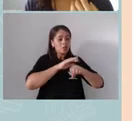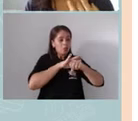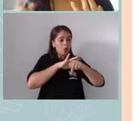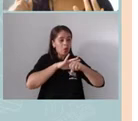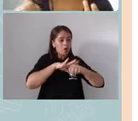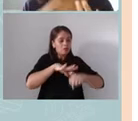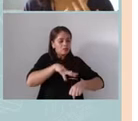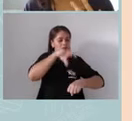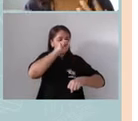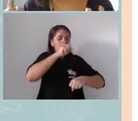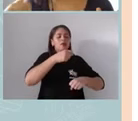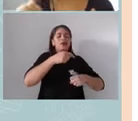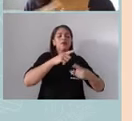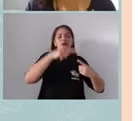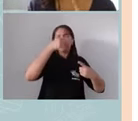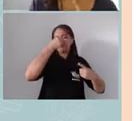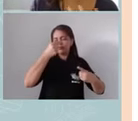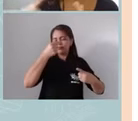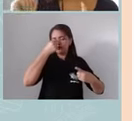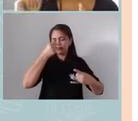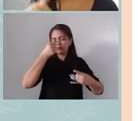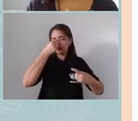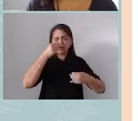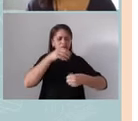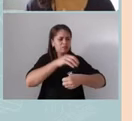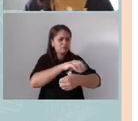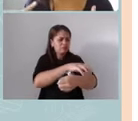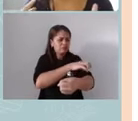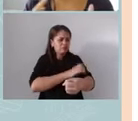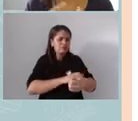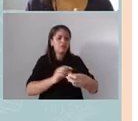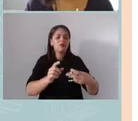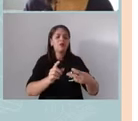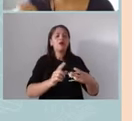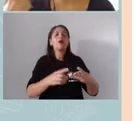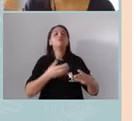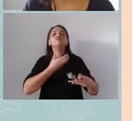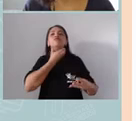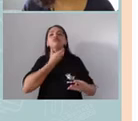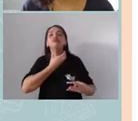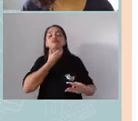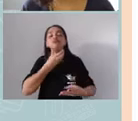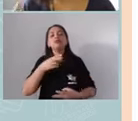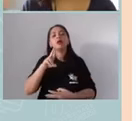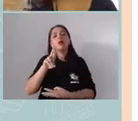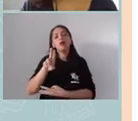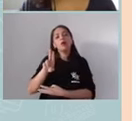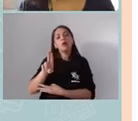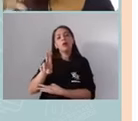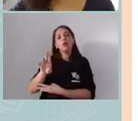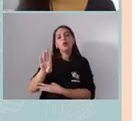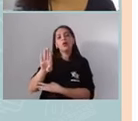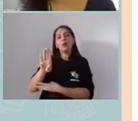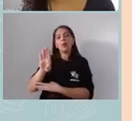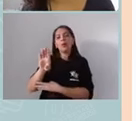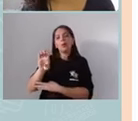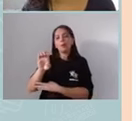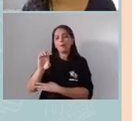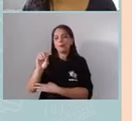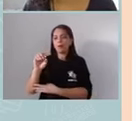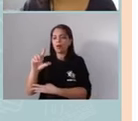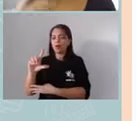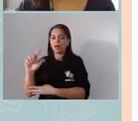então, gripe, resfriado, o sarampo, cachumba, rubéola, catapora, a varíola, que já foi uma